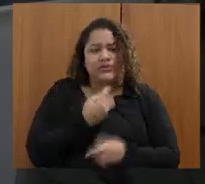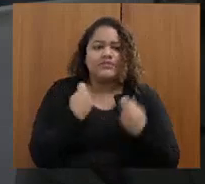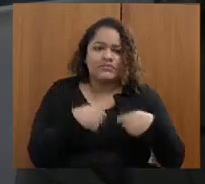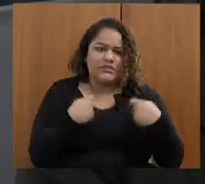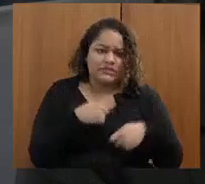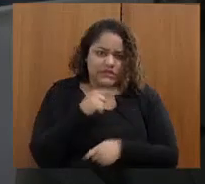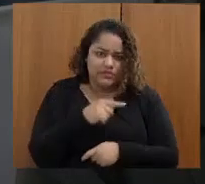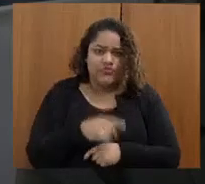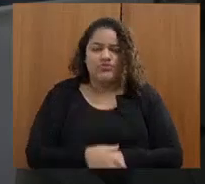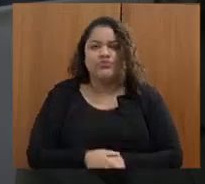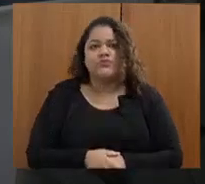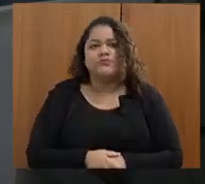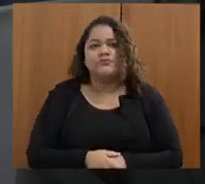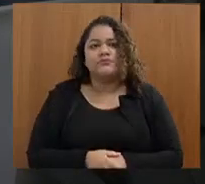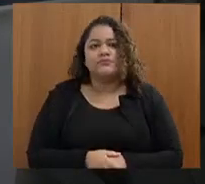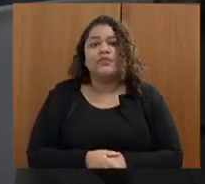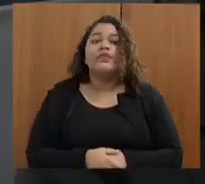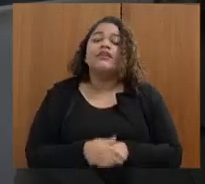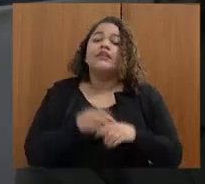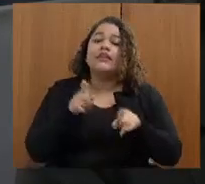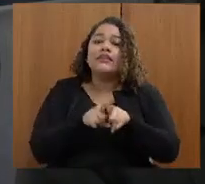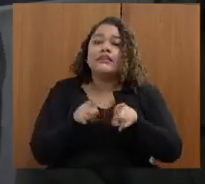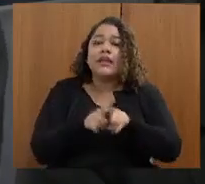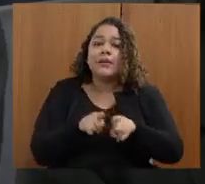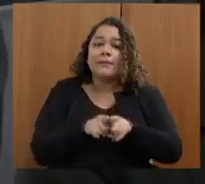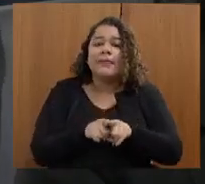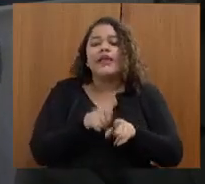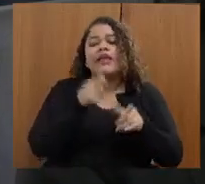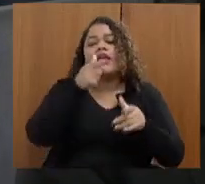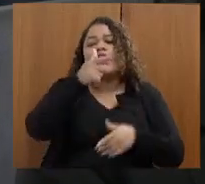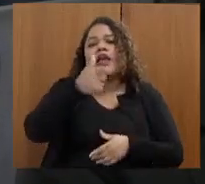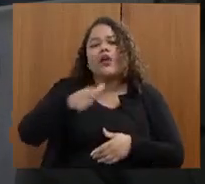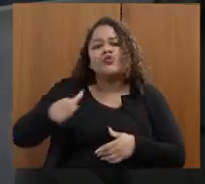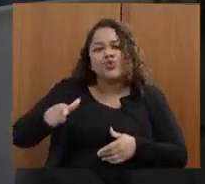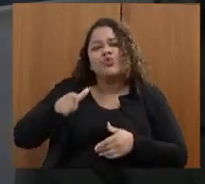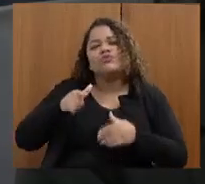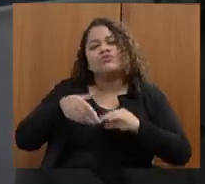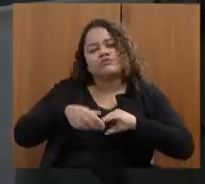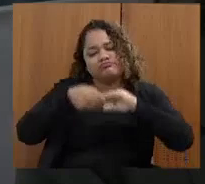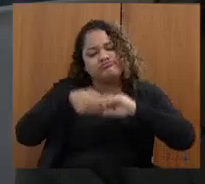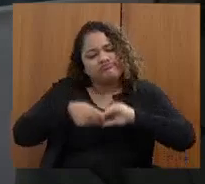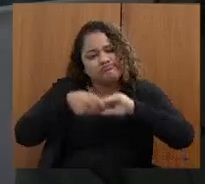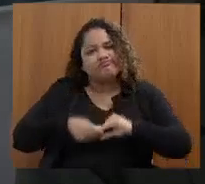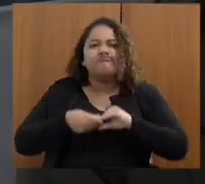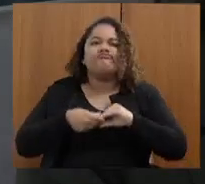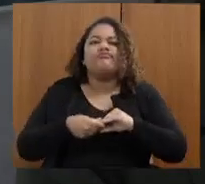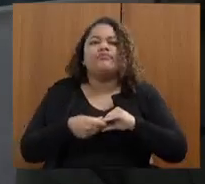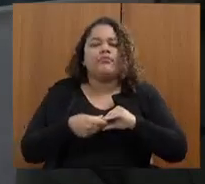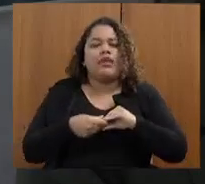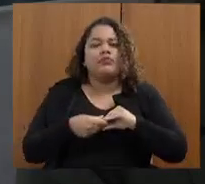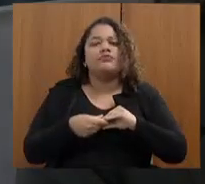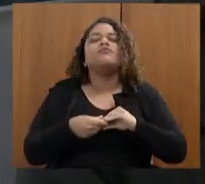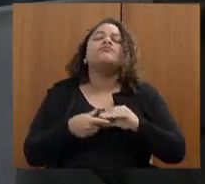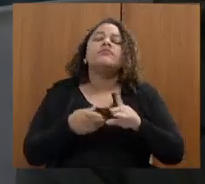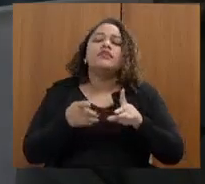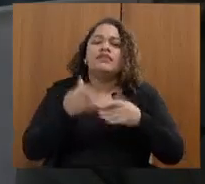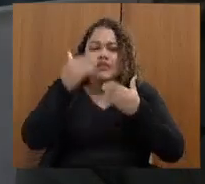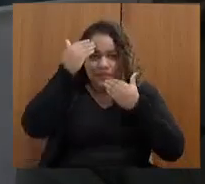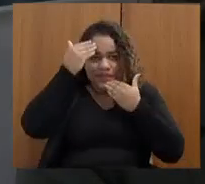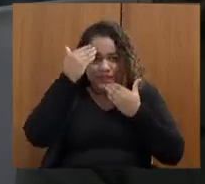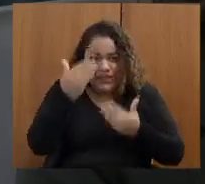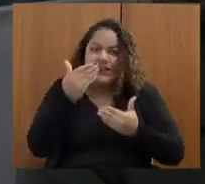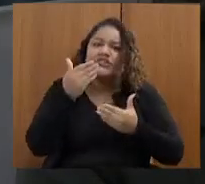e a todos os demais Meu sinceros cumprimentos gratidão por vocês terem